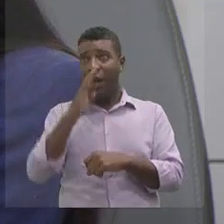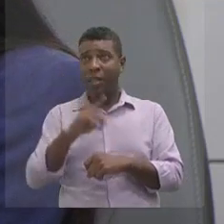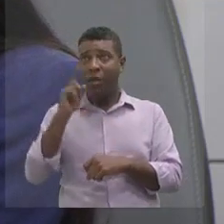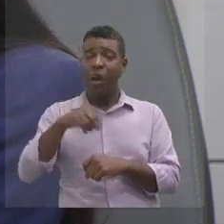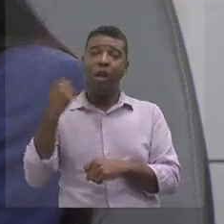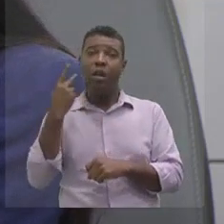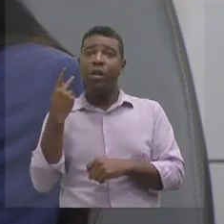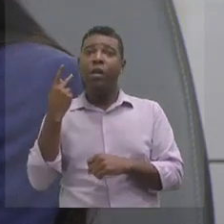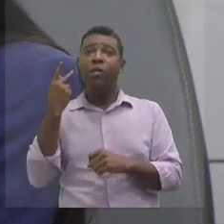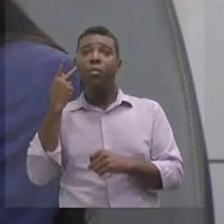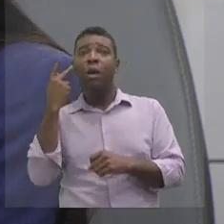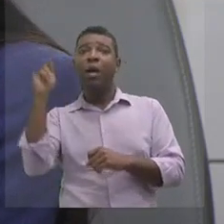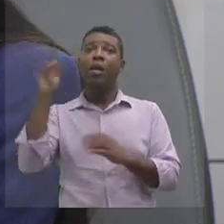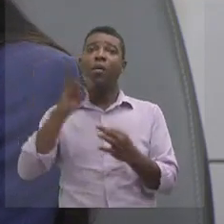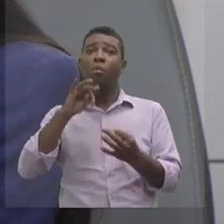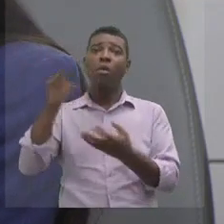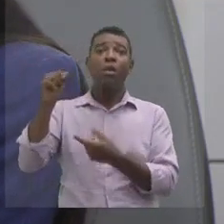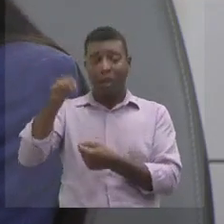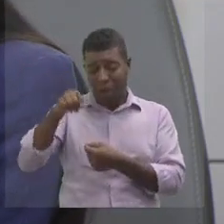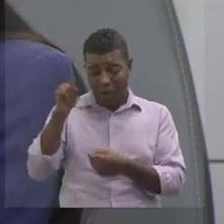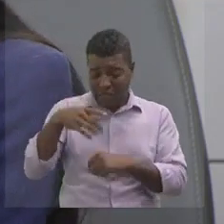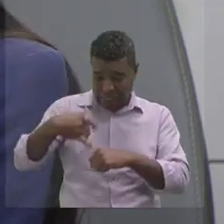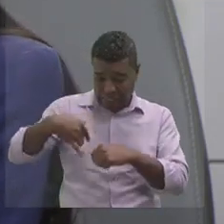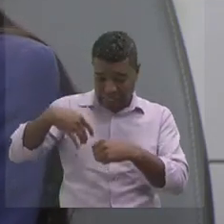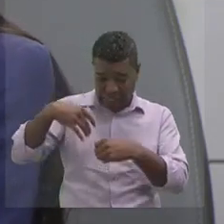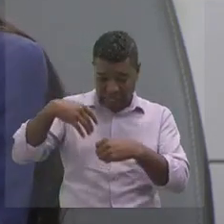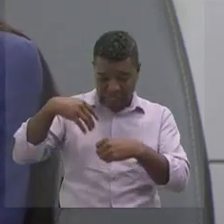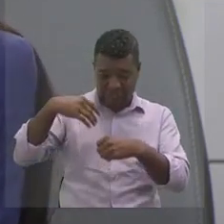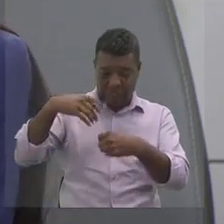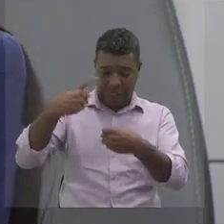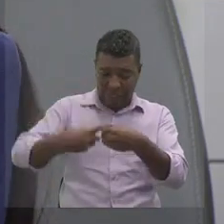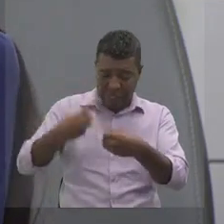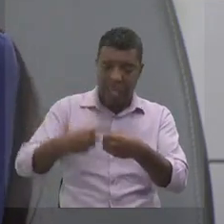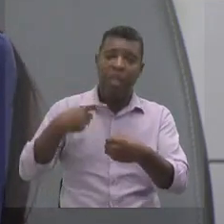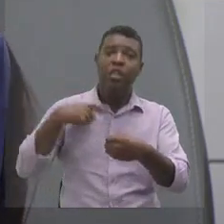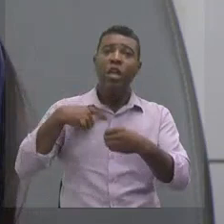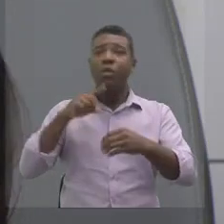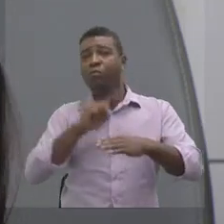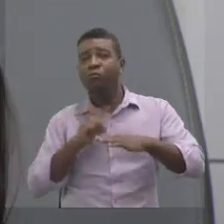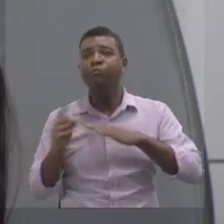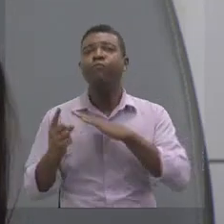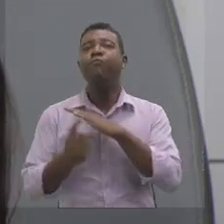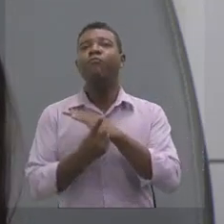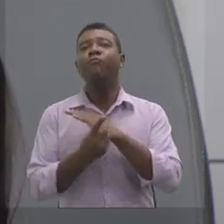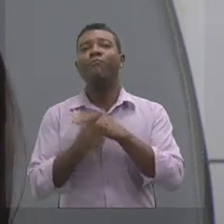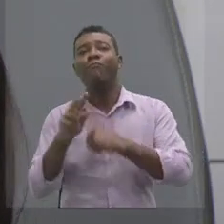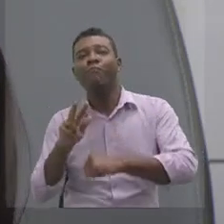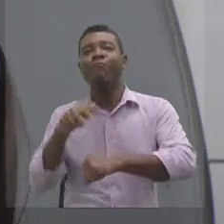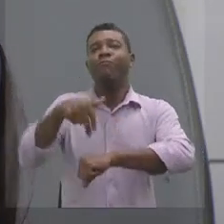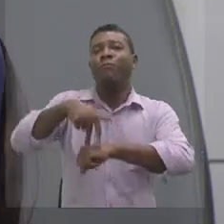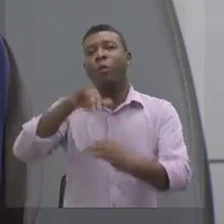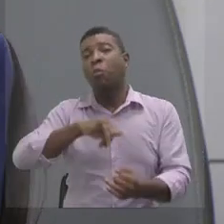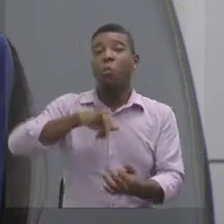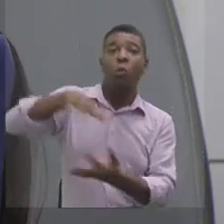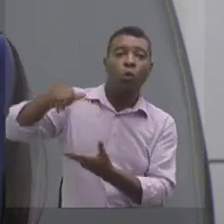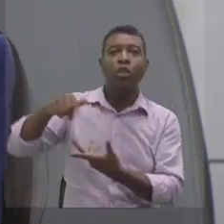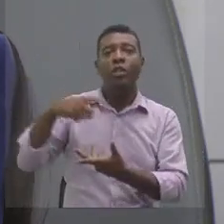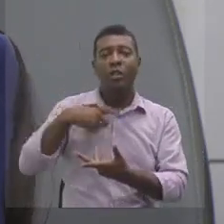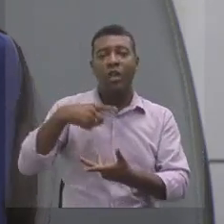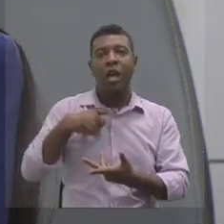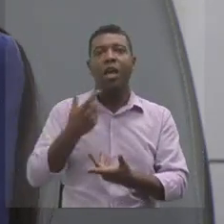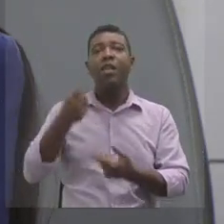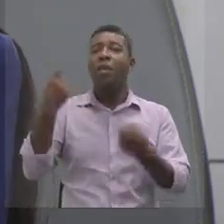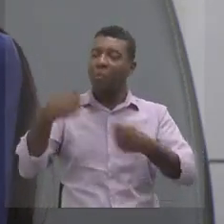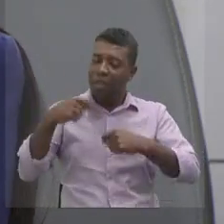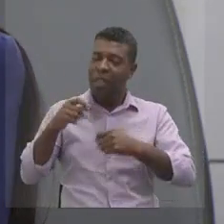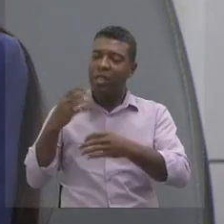uma cidade que tem um protagonismo mundial e Merece sim uma malha rodoviária que condisa com arrecadação e com a riqueza com